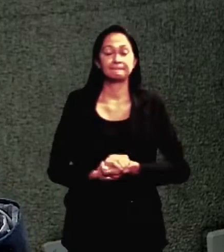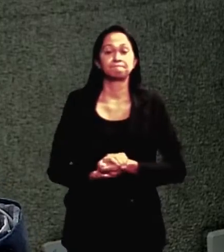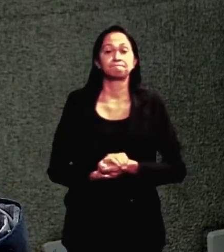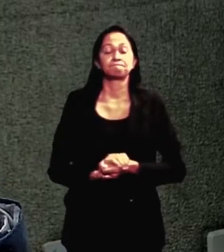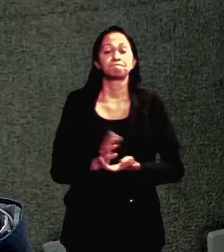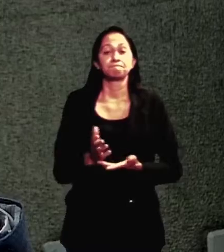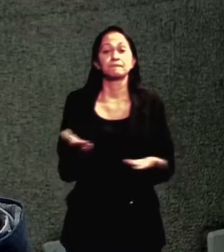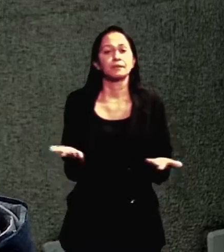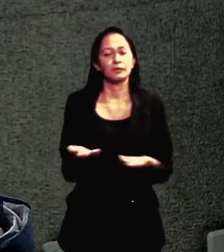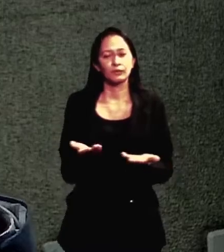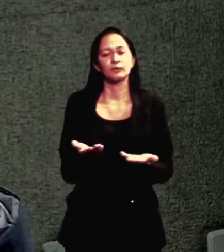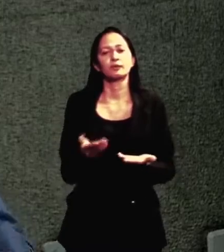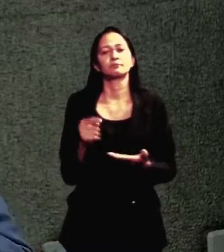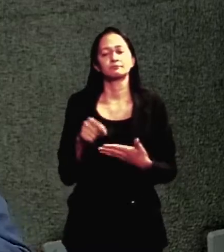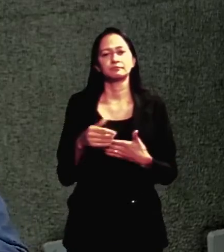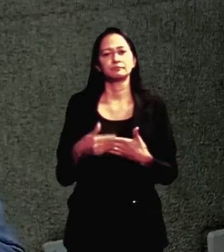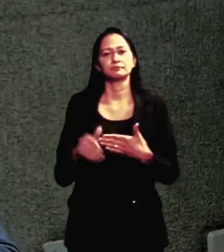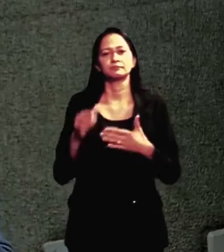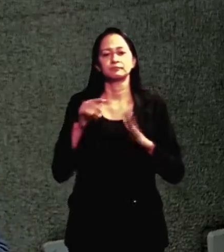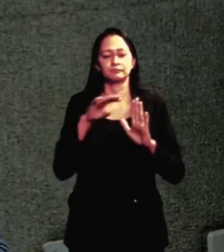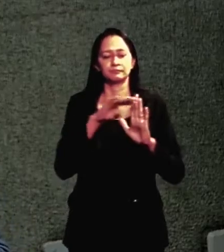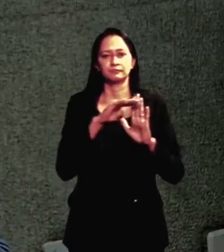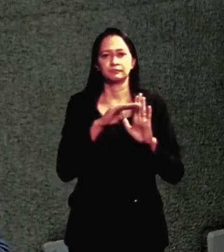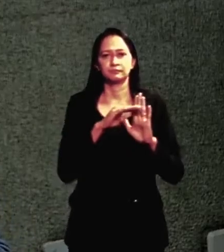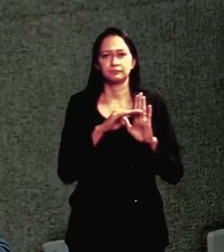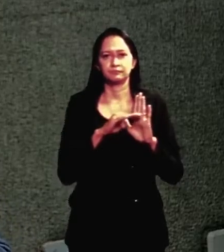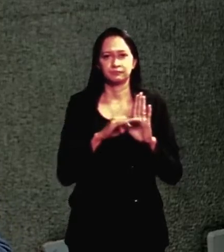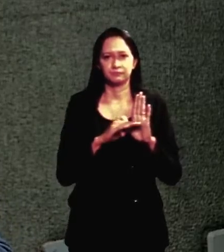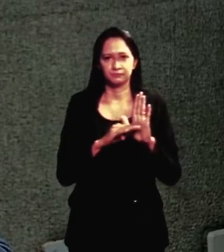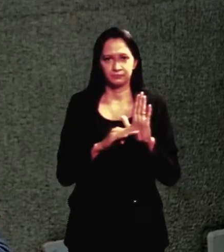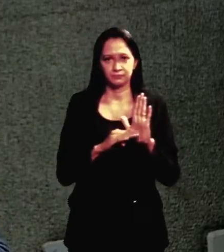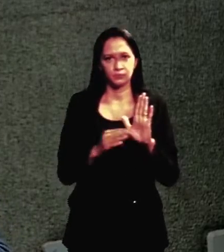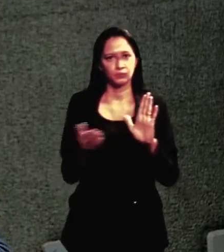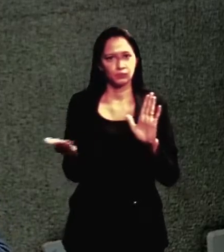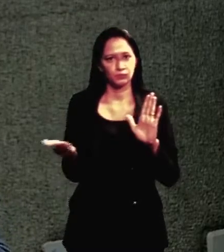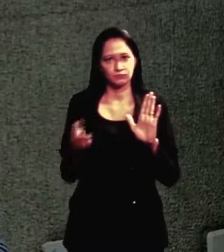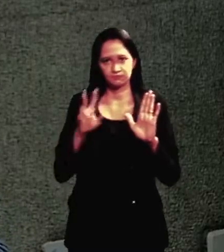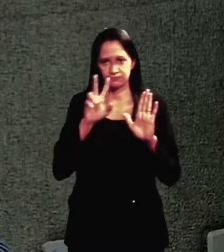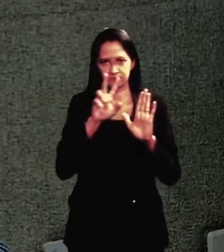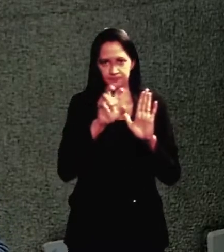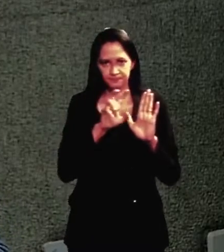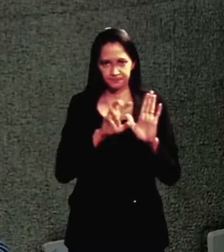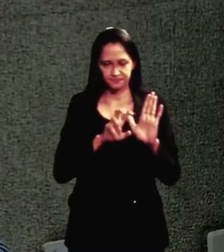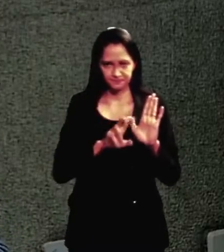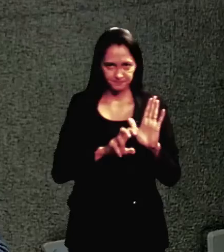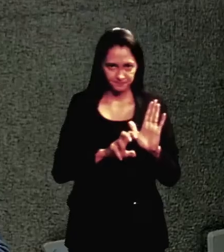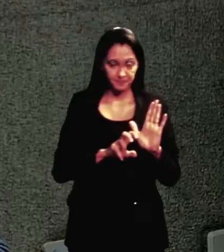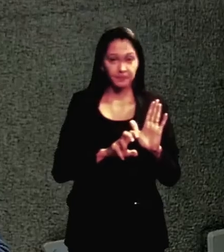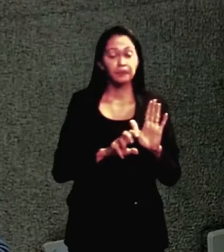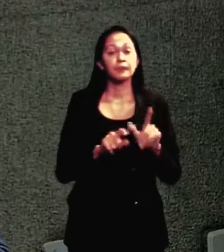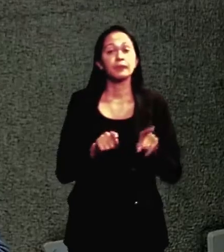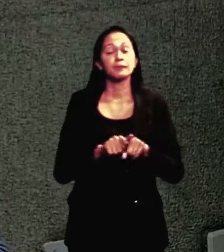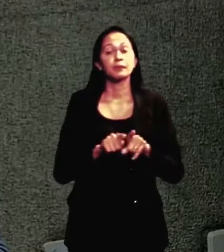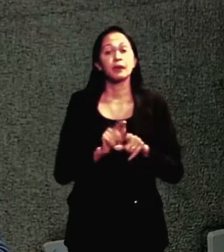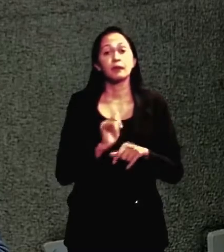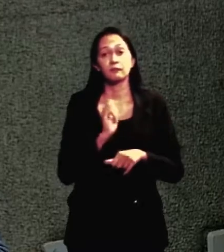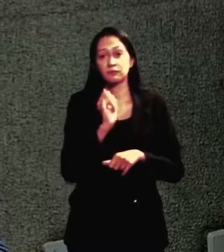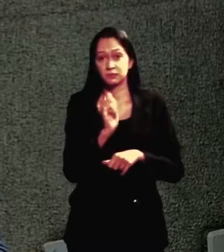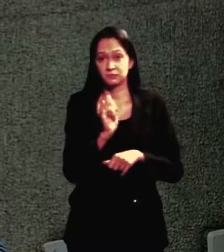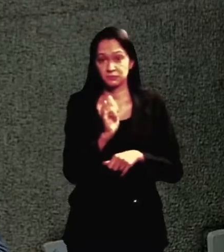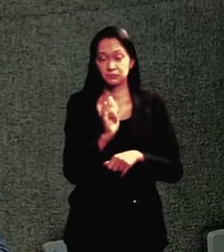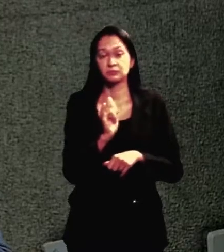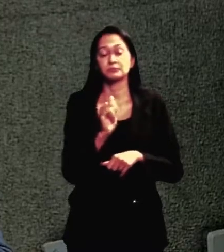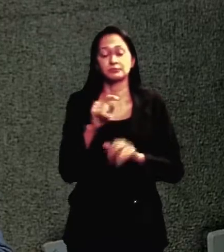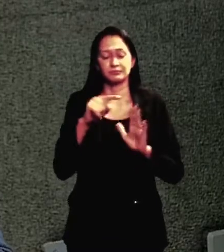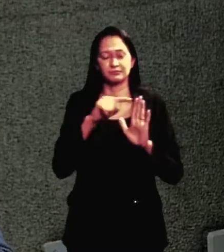já, adentro a pauta do dia e aviso a Vossas Excelências o